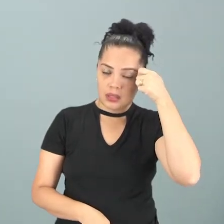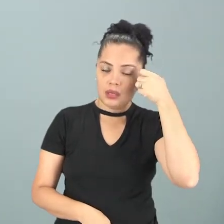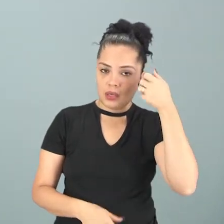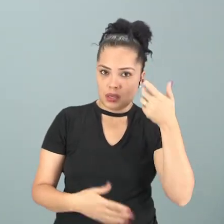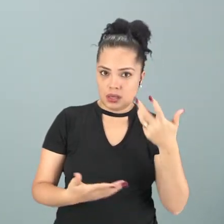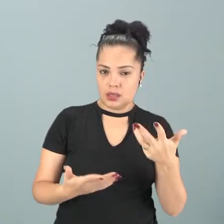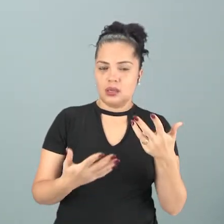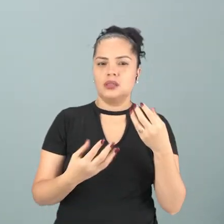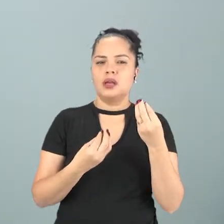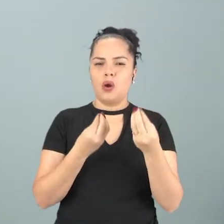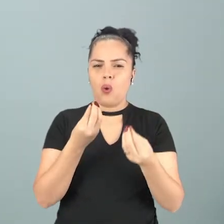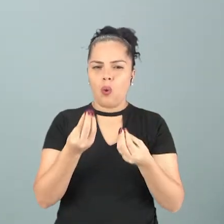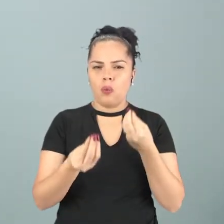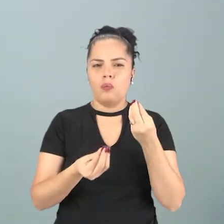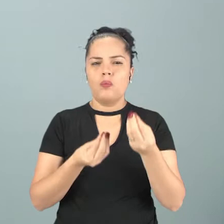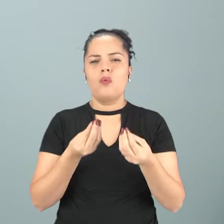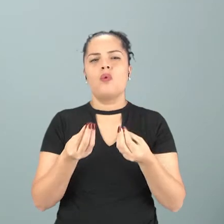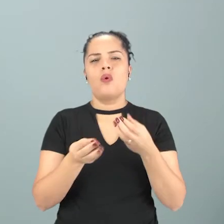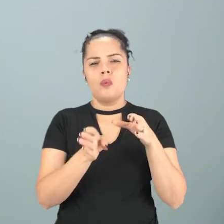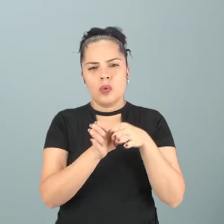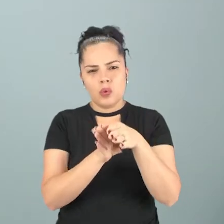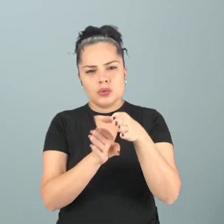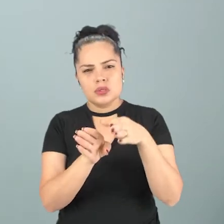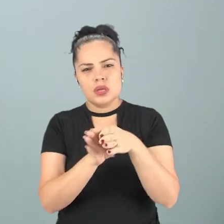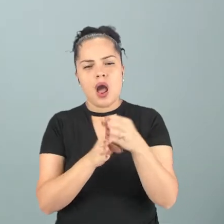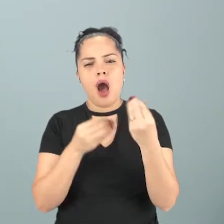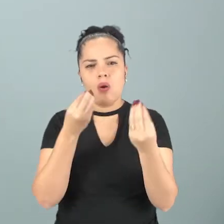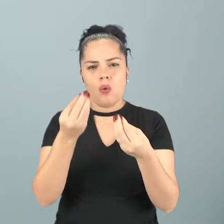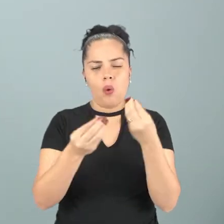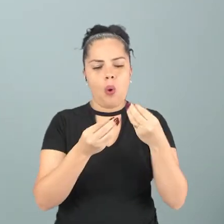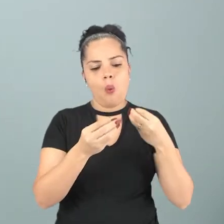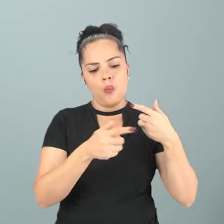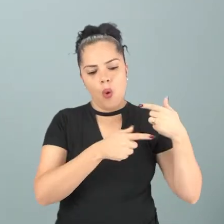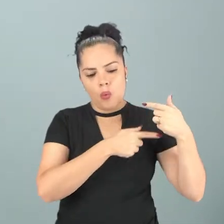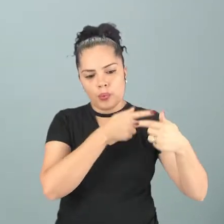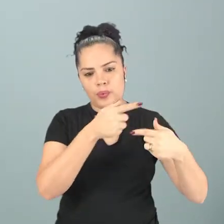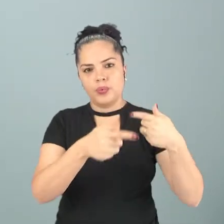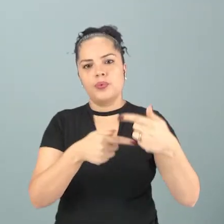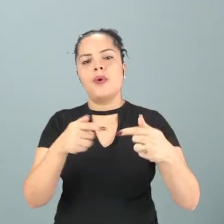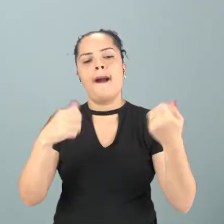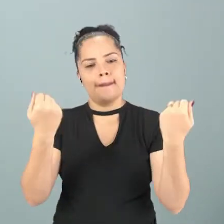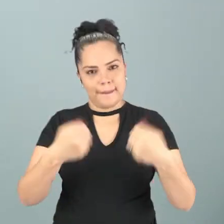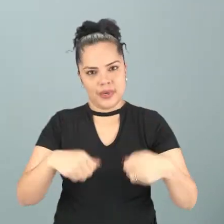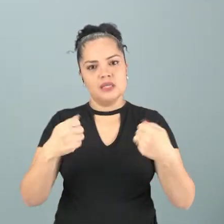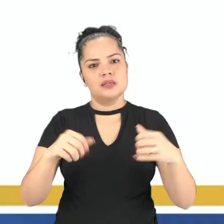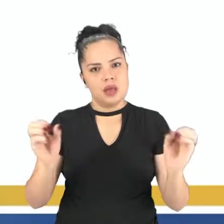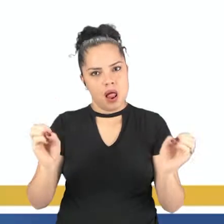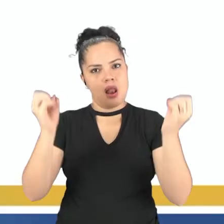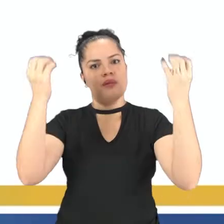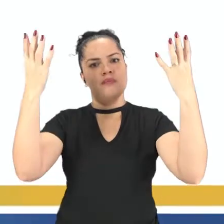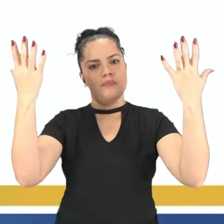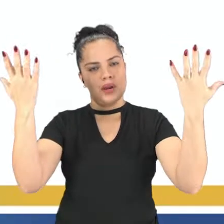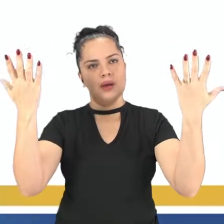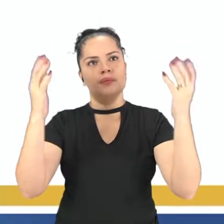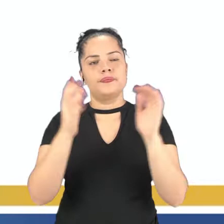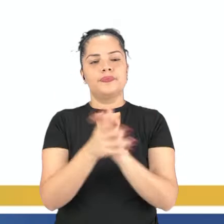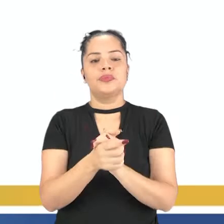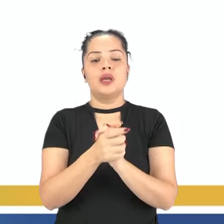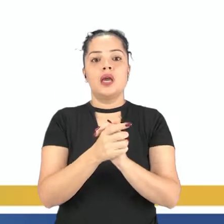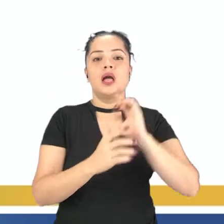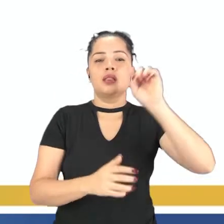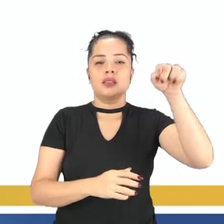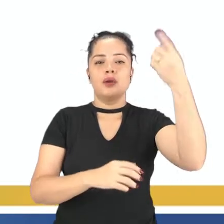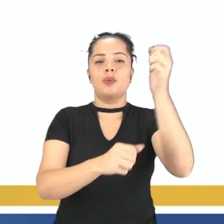questão de se conscientizar quanto à nossa descendência, ela é importante ser celebrada. Observem. Após a abolição formal